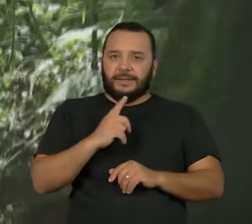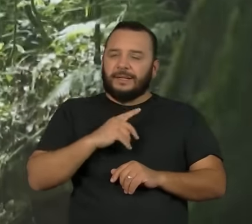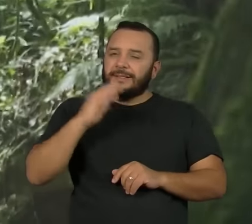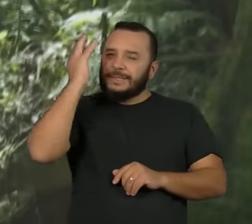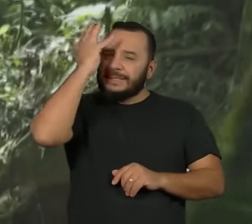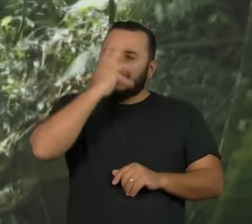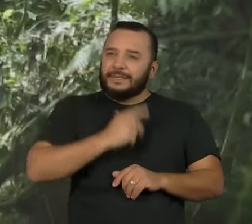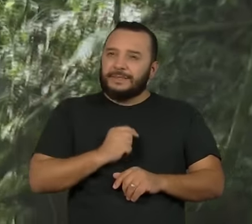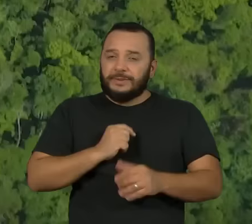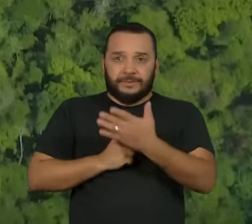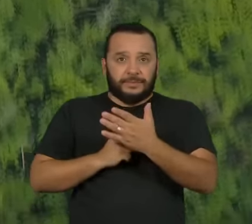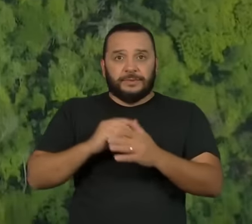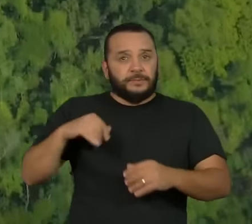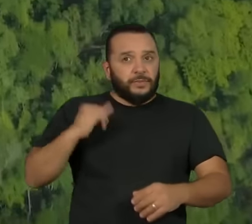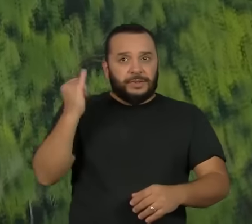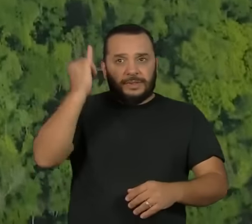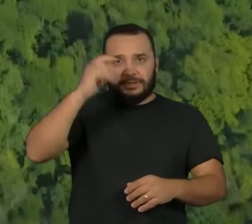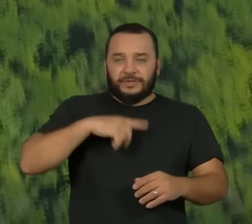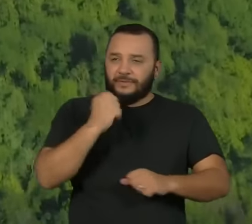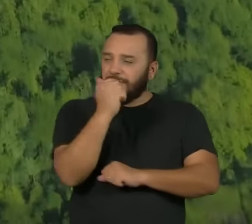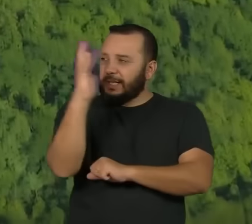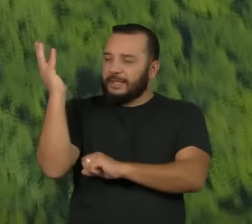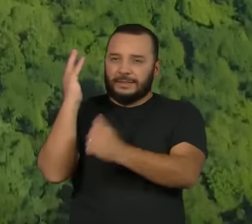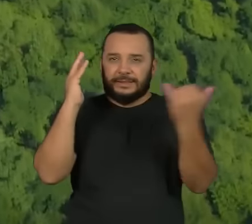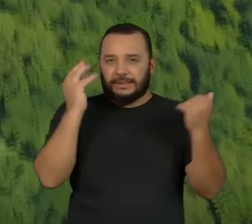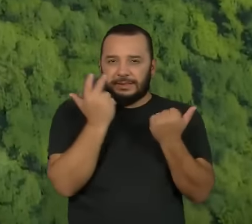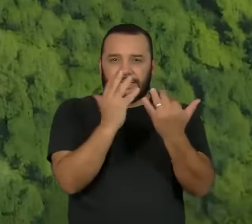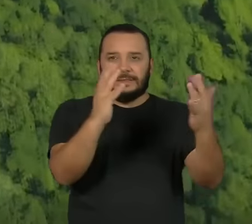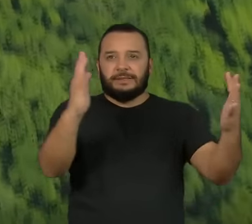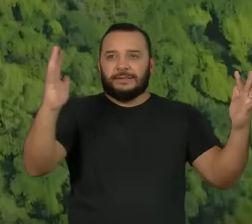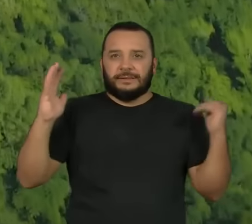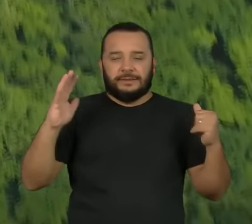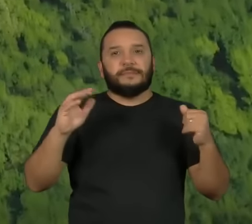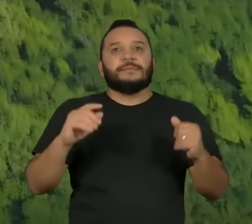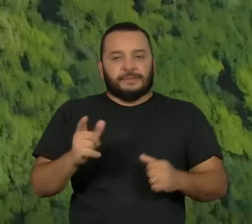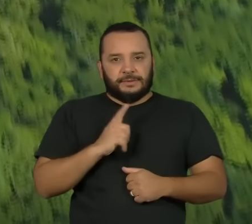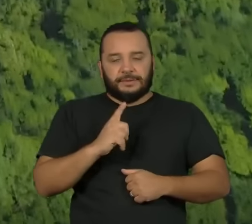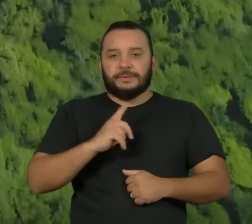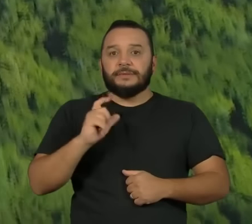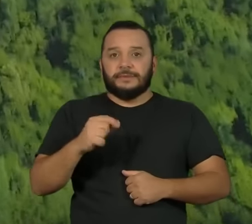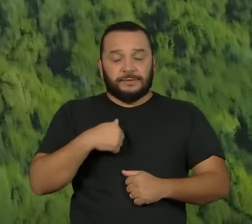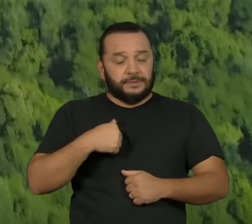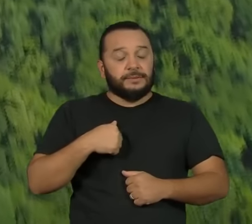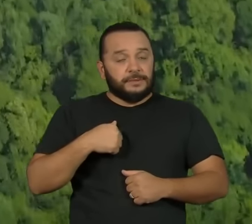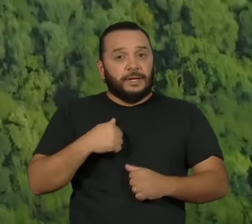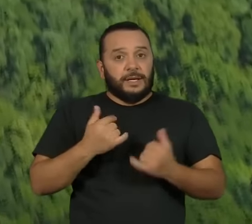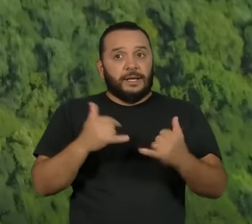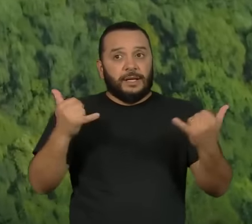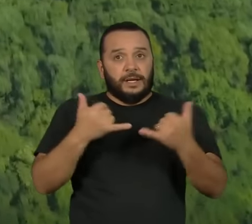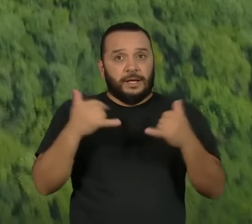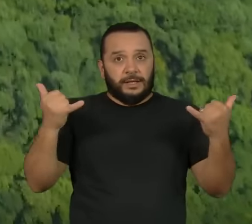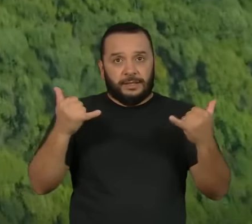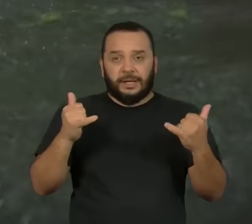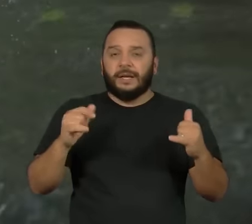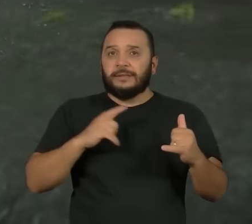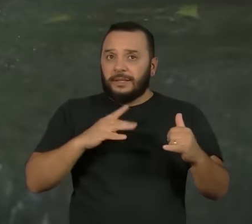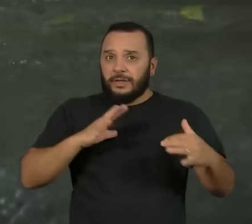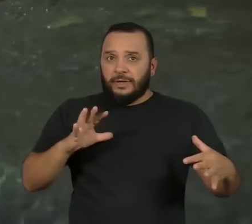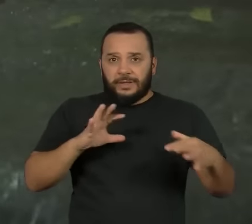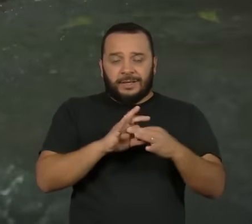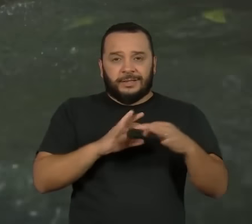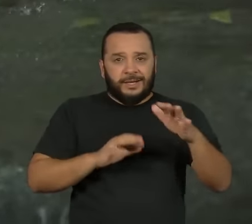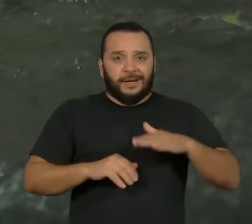floresta que cobria toda essa região, mantido para garantir a geração de energia elétrica e que se conecta com